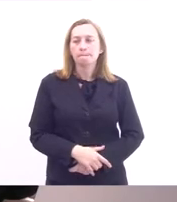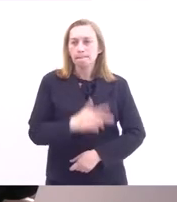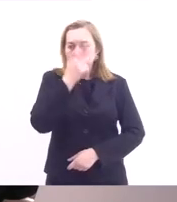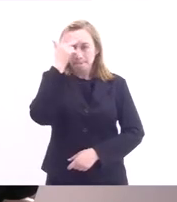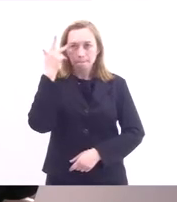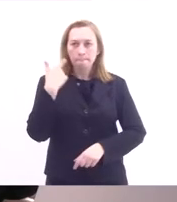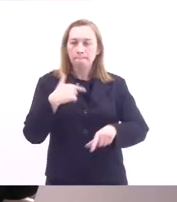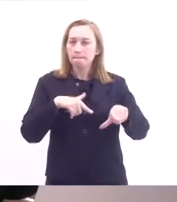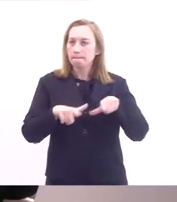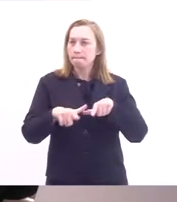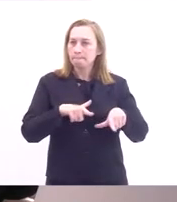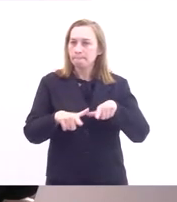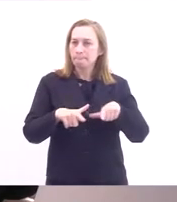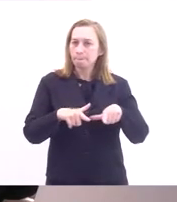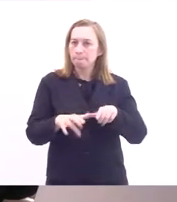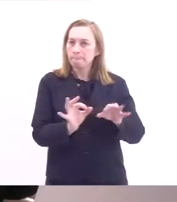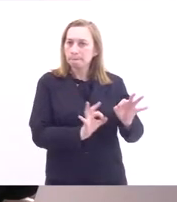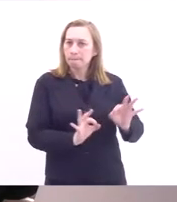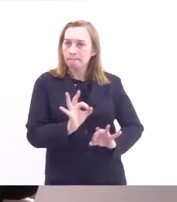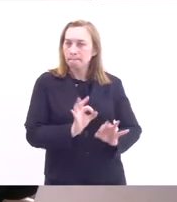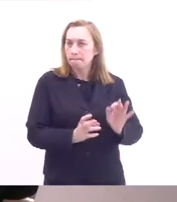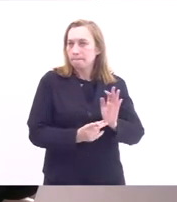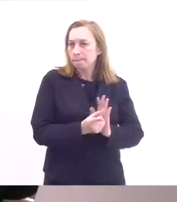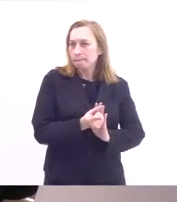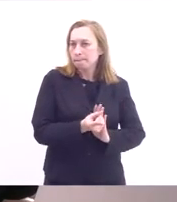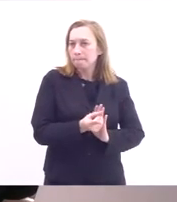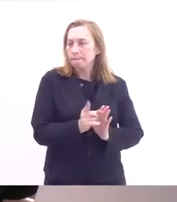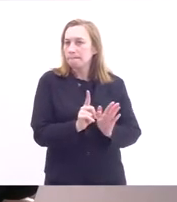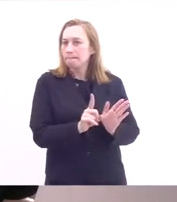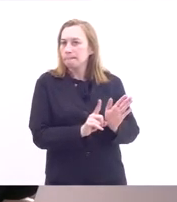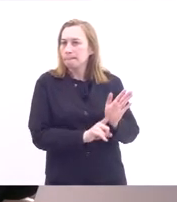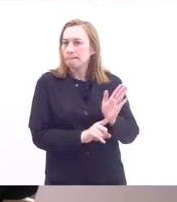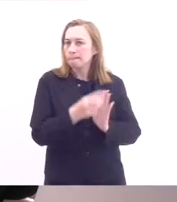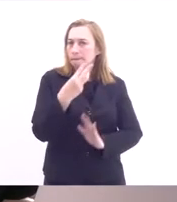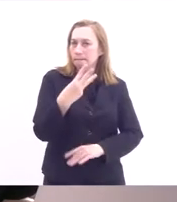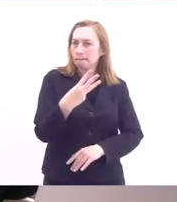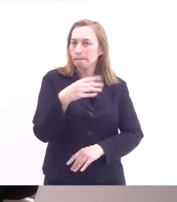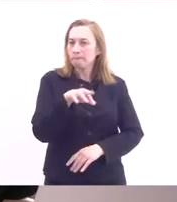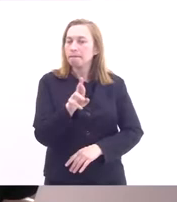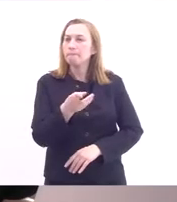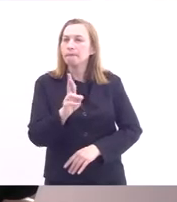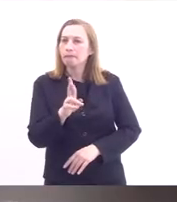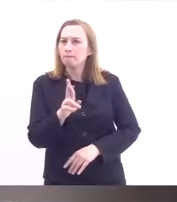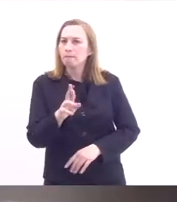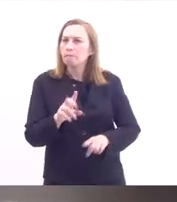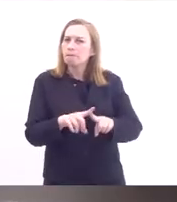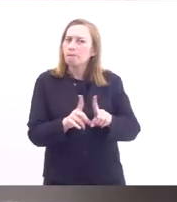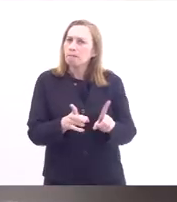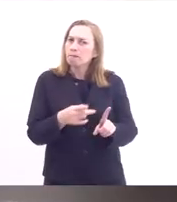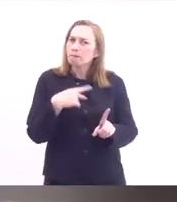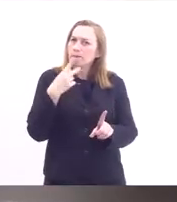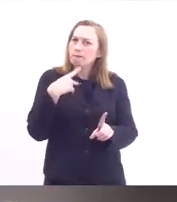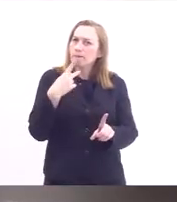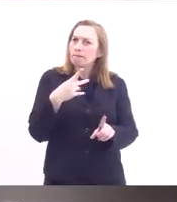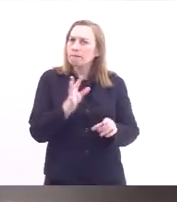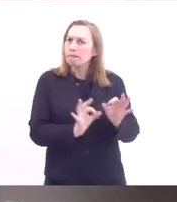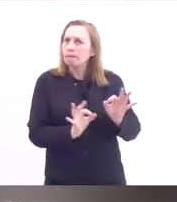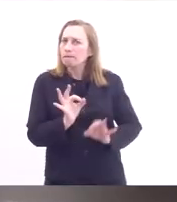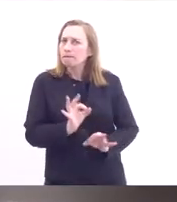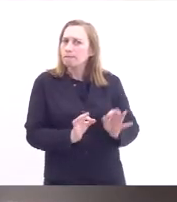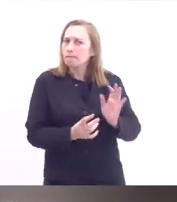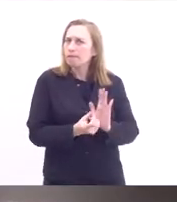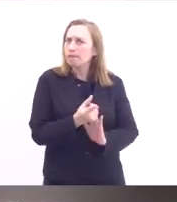plano financeiro estão com déficit aí de 3 bilhões. Mas eu diria que esse plano financeiro,